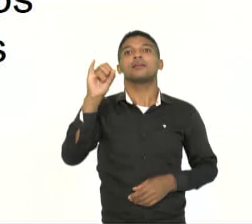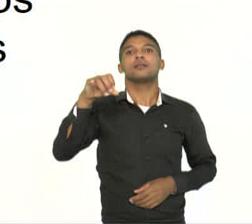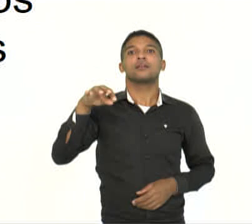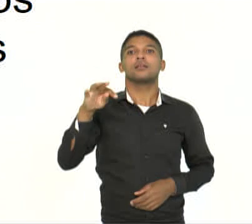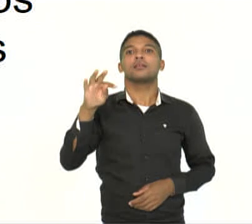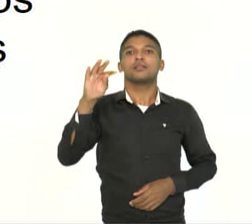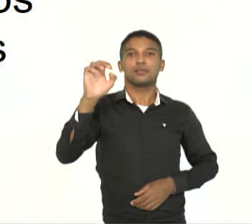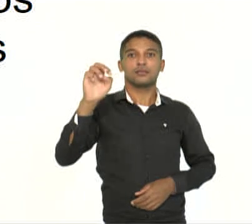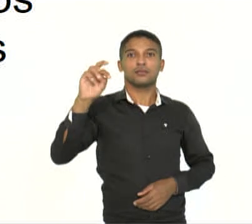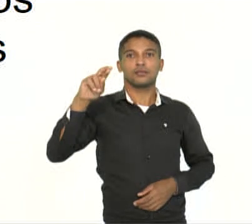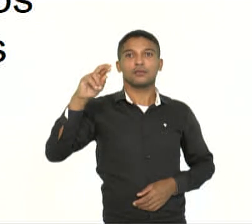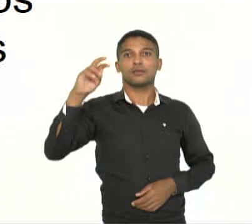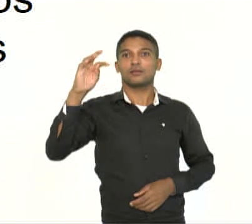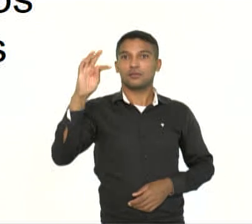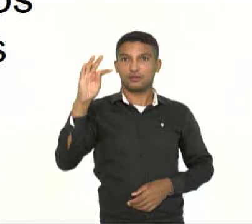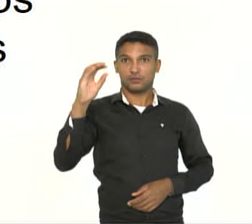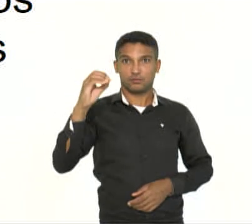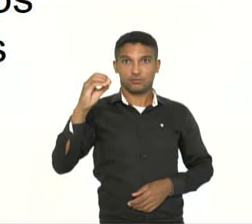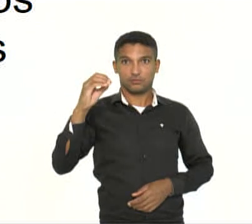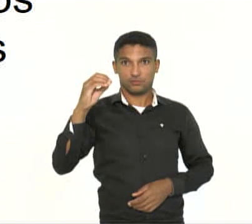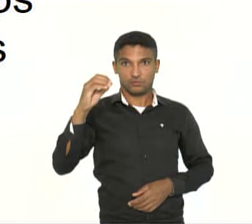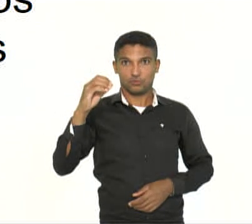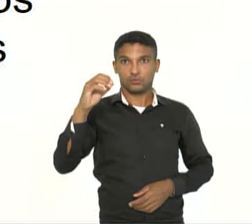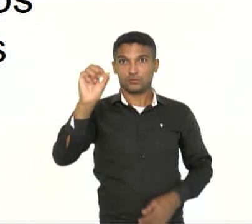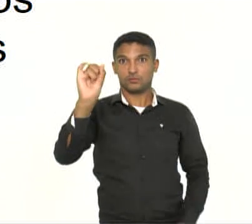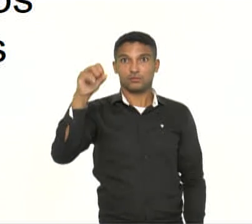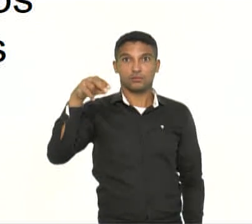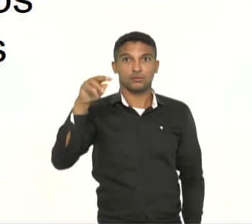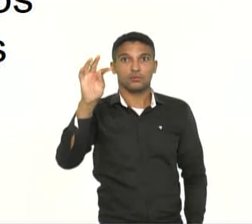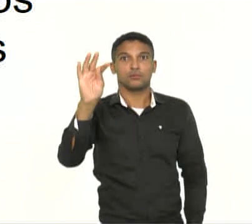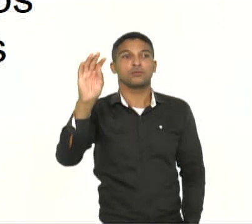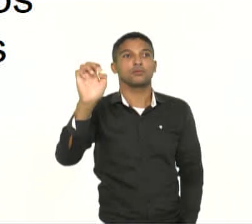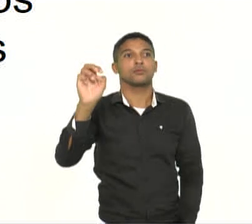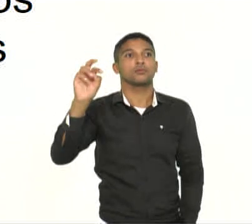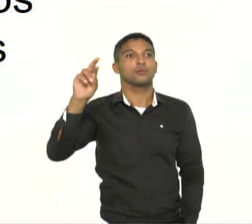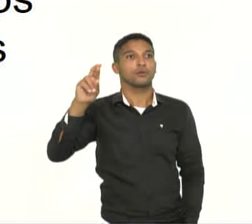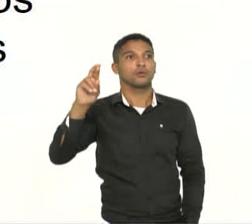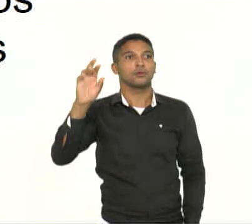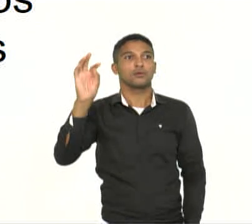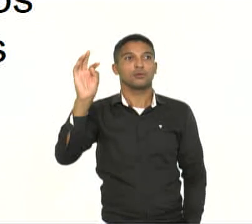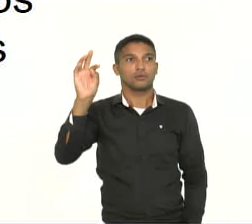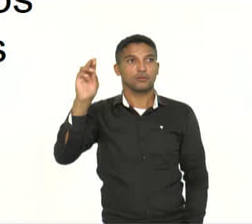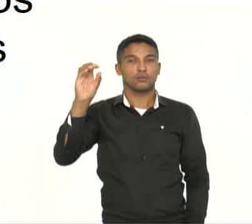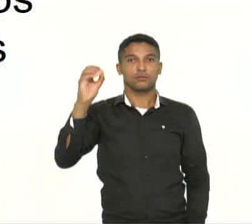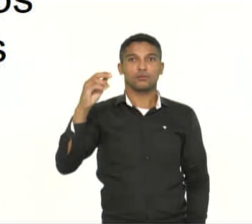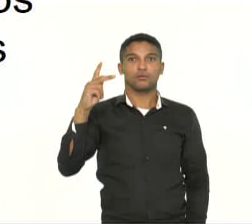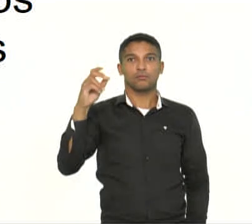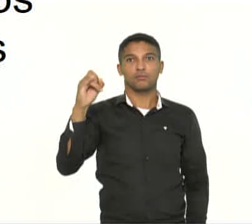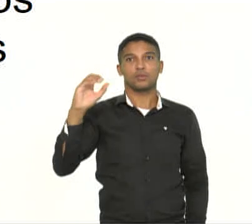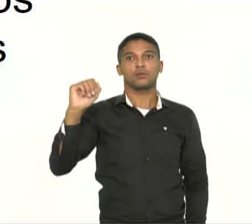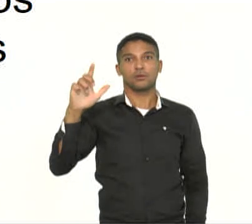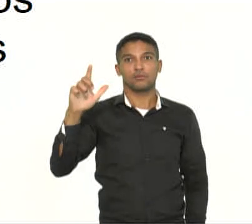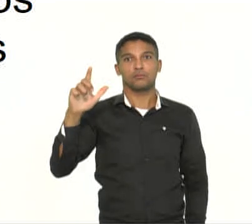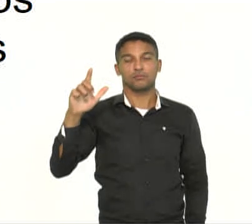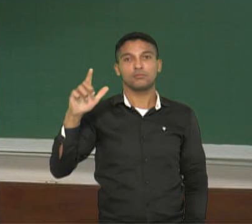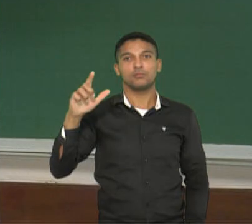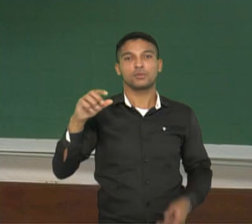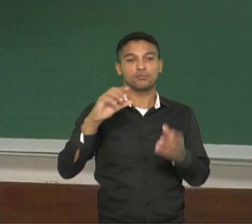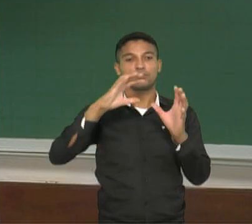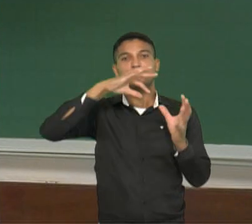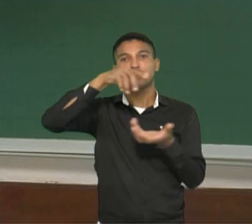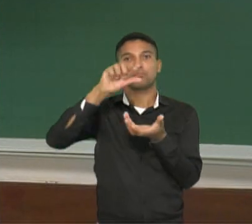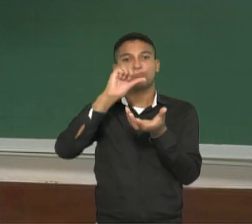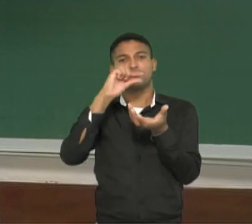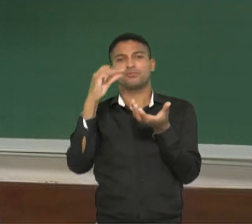é considerado frio ao ser comparado pelos brasileiros com os demais tipos climáticos existentes no Brasil.